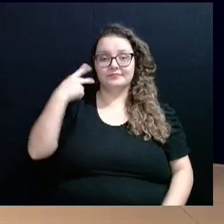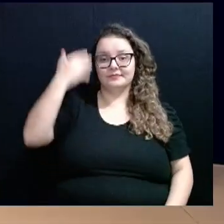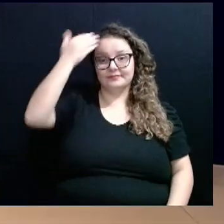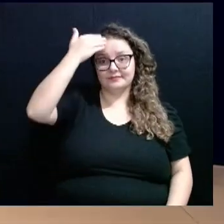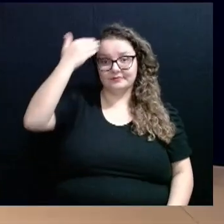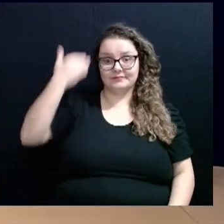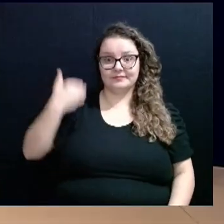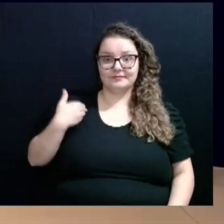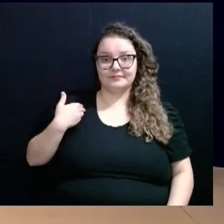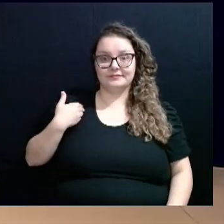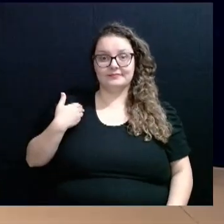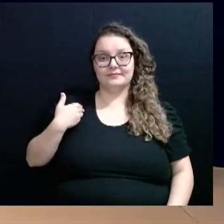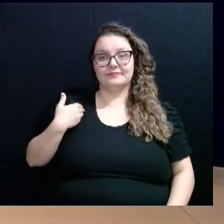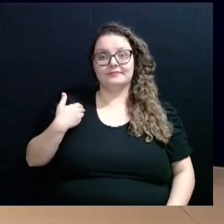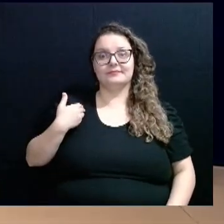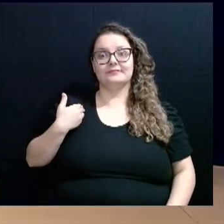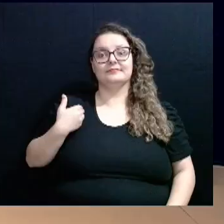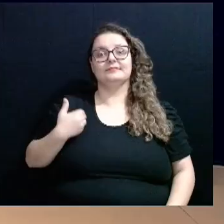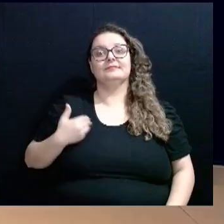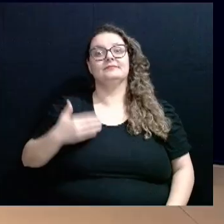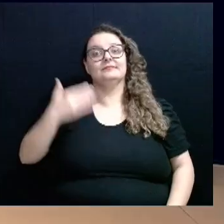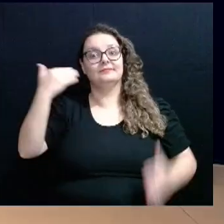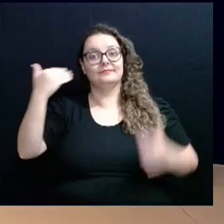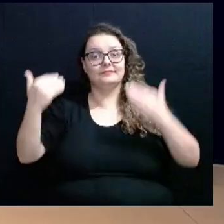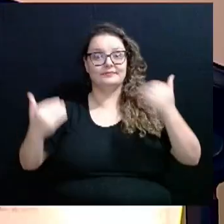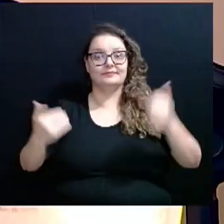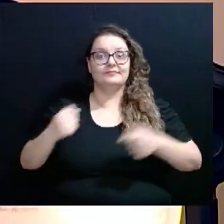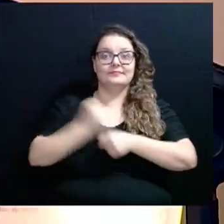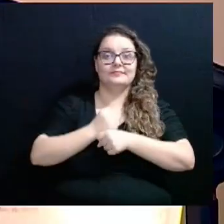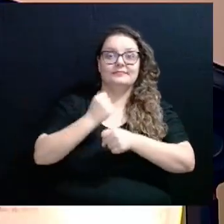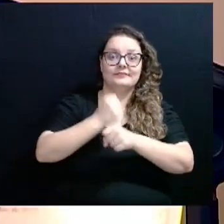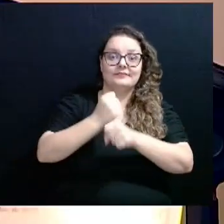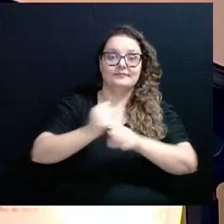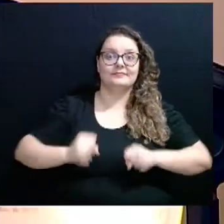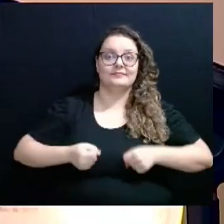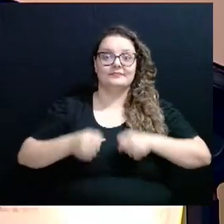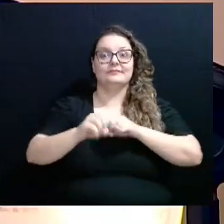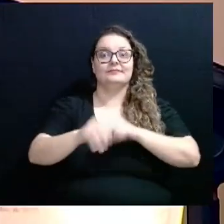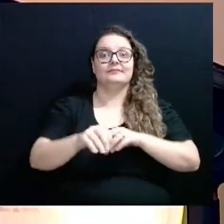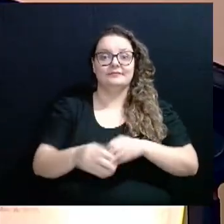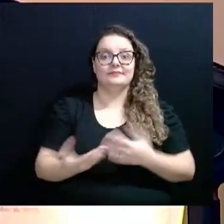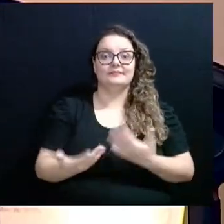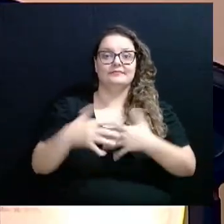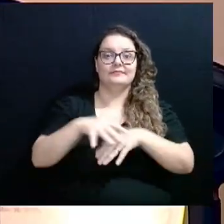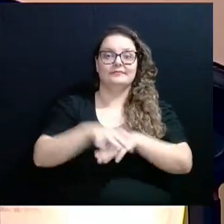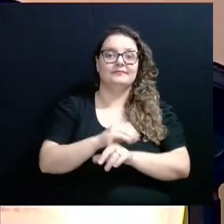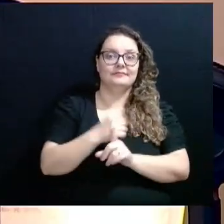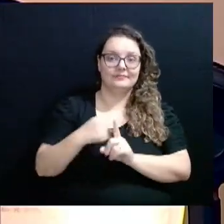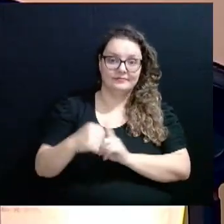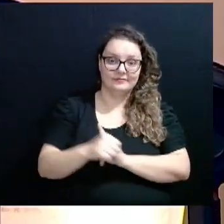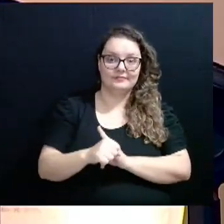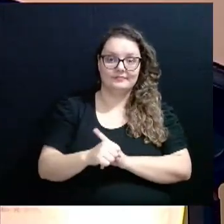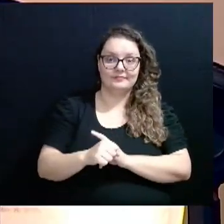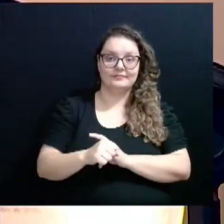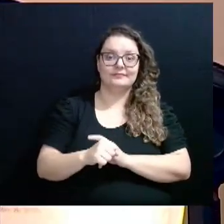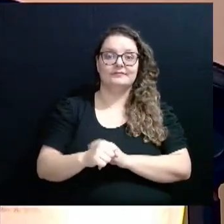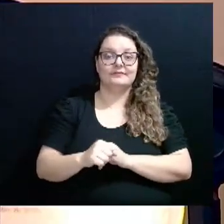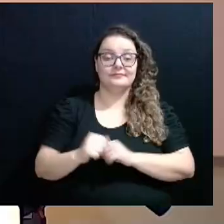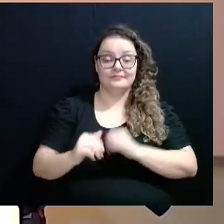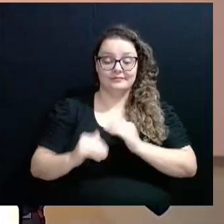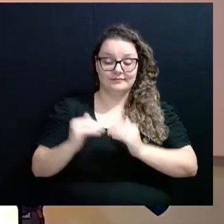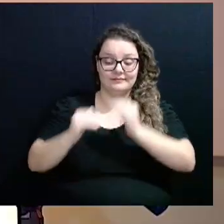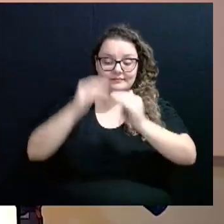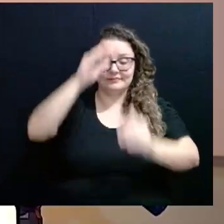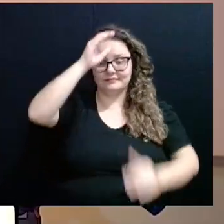destaca décadas de atuação dedicada à educação, à inclusão social e à formação cidadã da